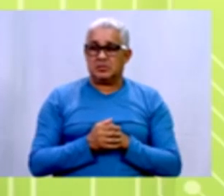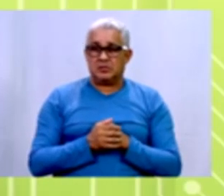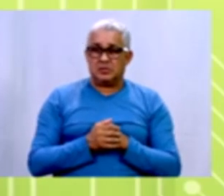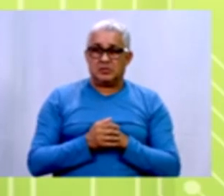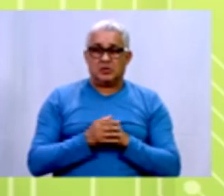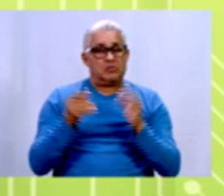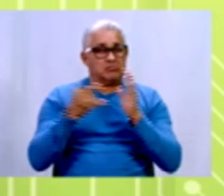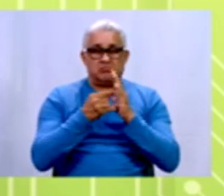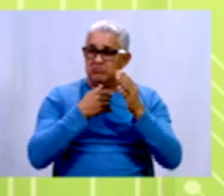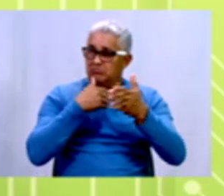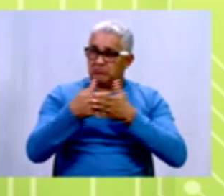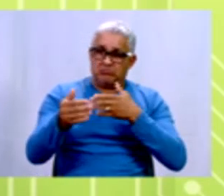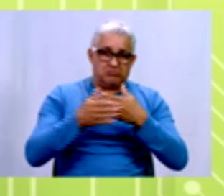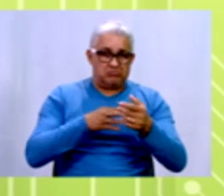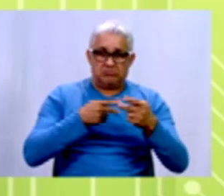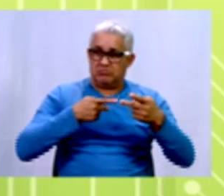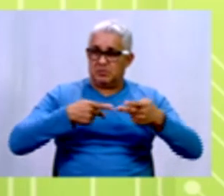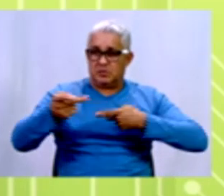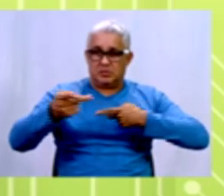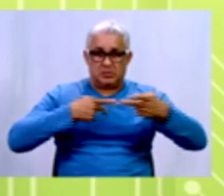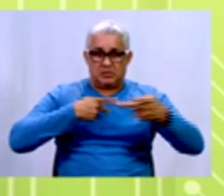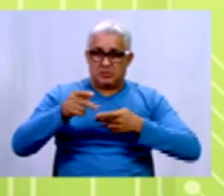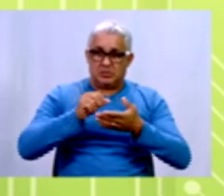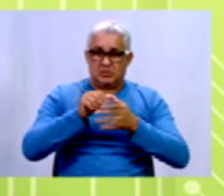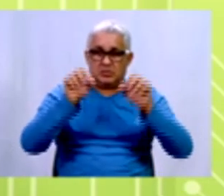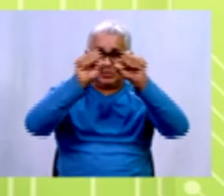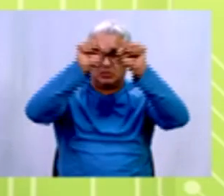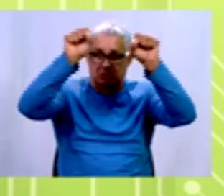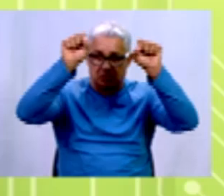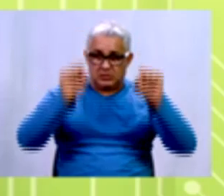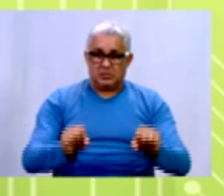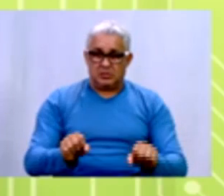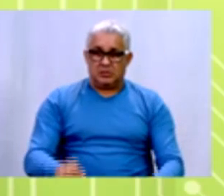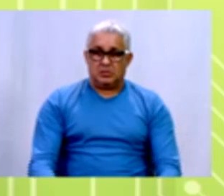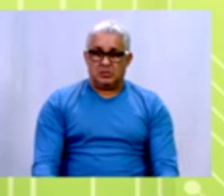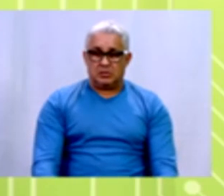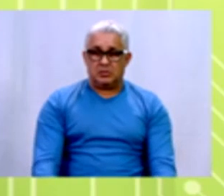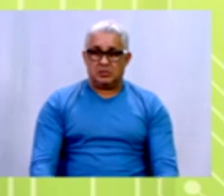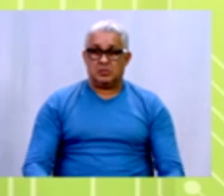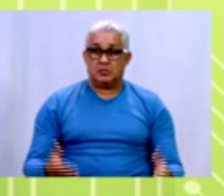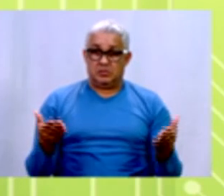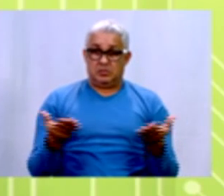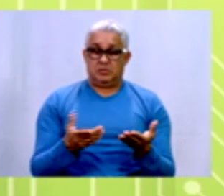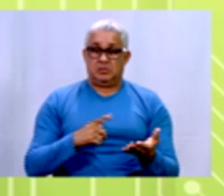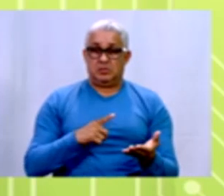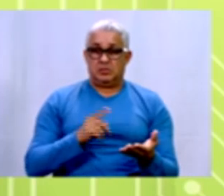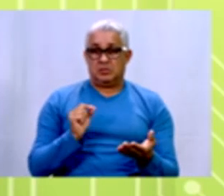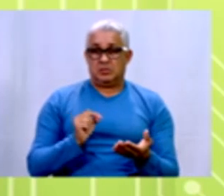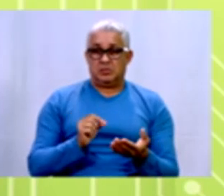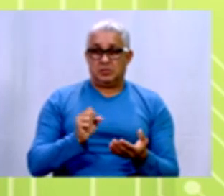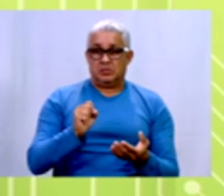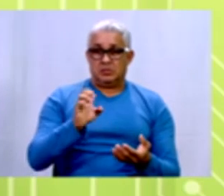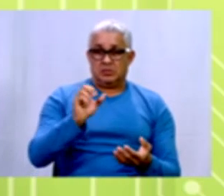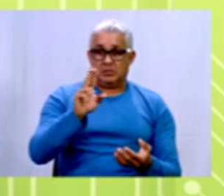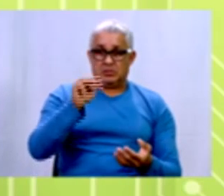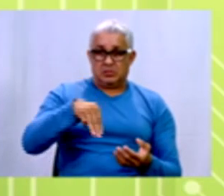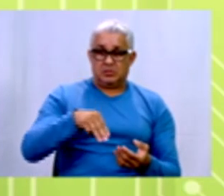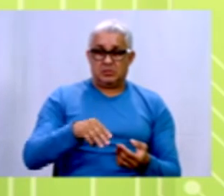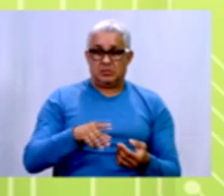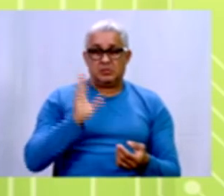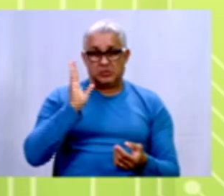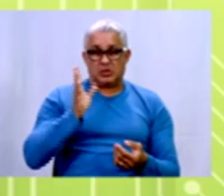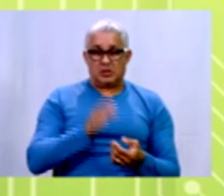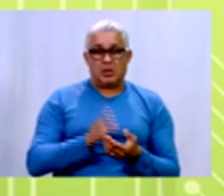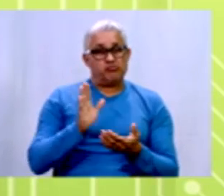desenvolvermos qualquer tipo de projeto de sistemas. Tá? Atualmente, inclusive, o Scrum já está sendo